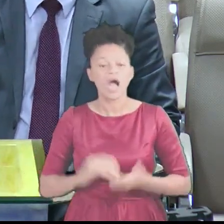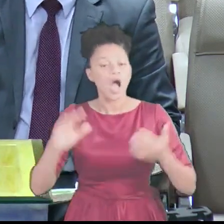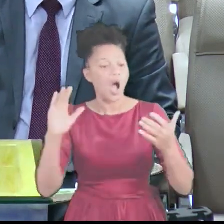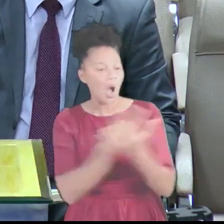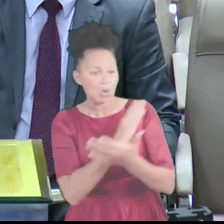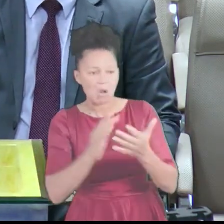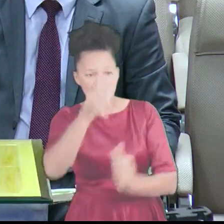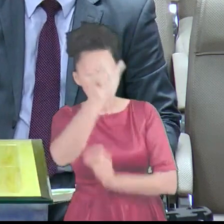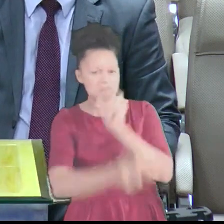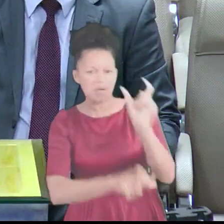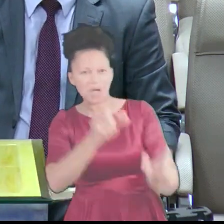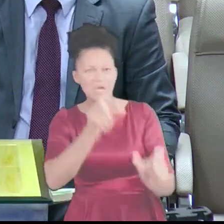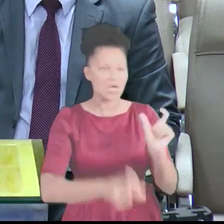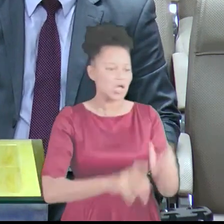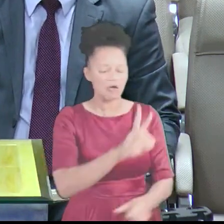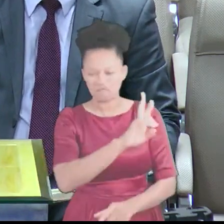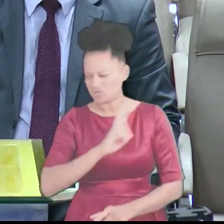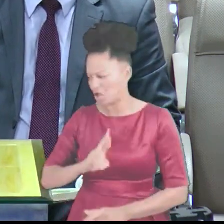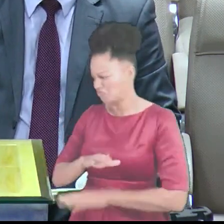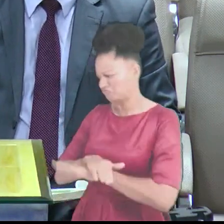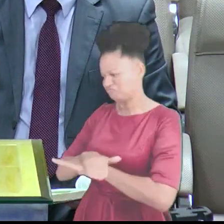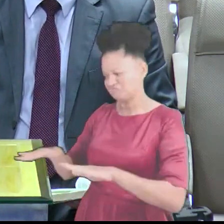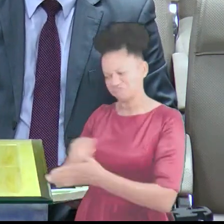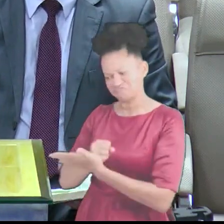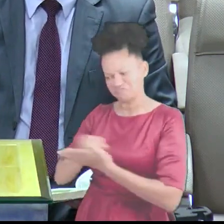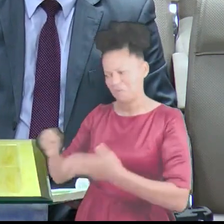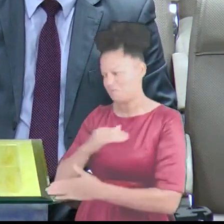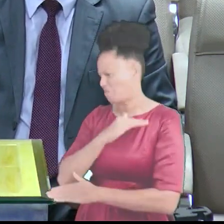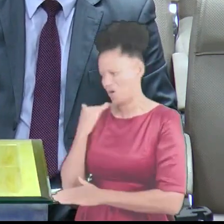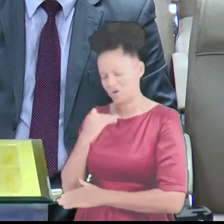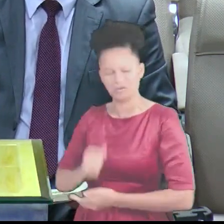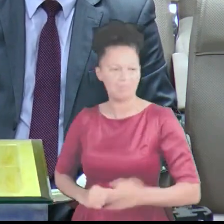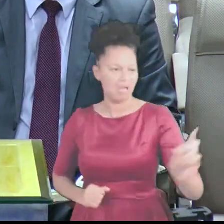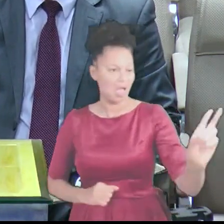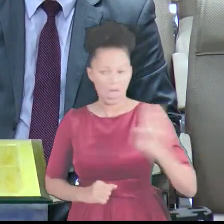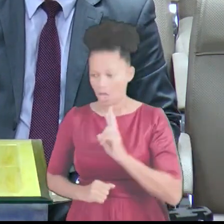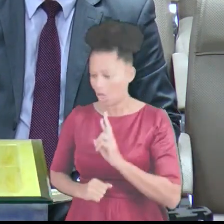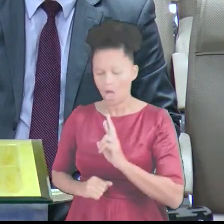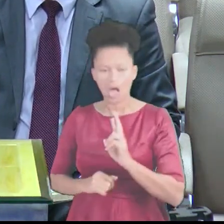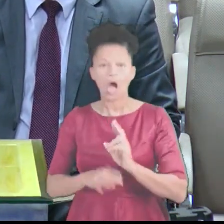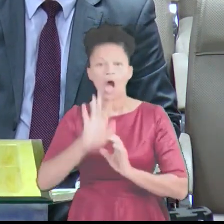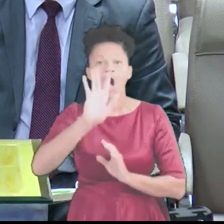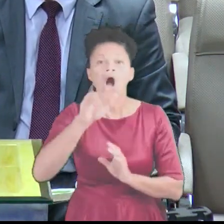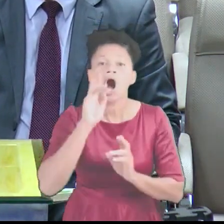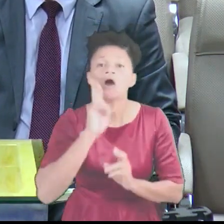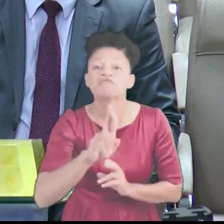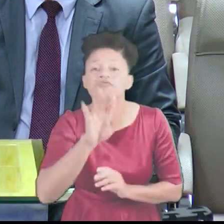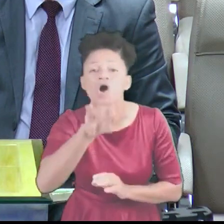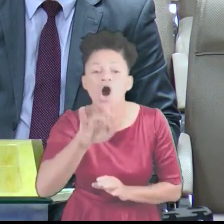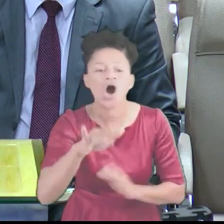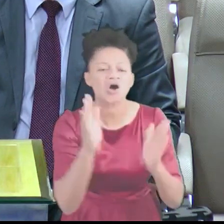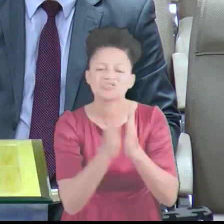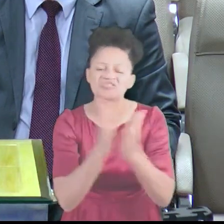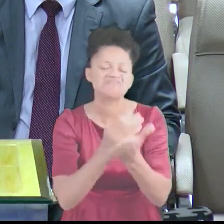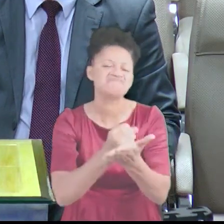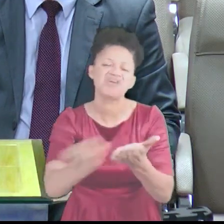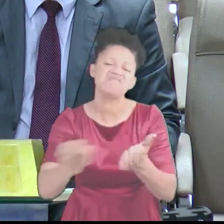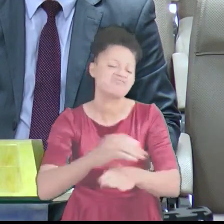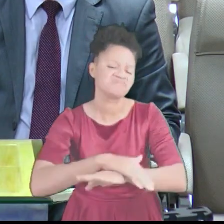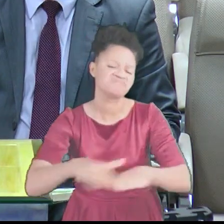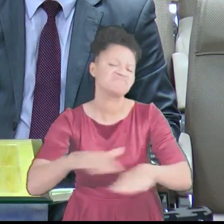Alguém disse, já morreu. Alguém disse a você, ore mais não, que não tem